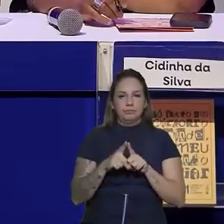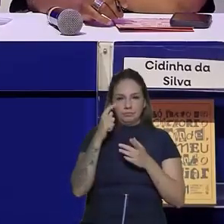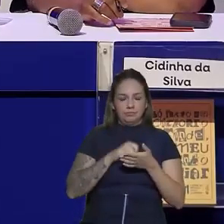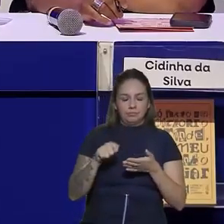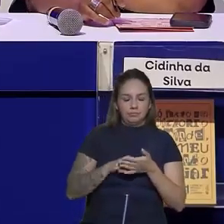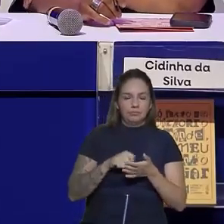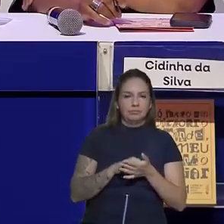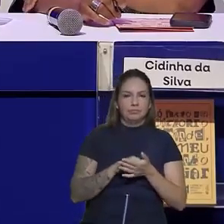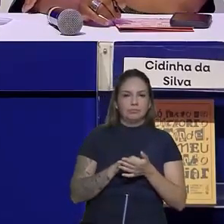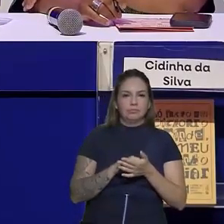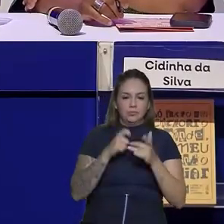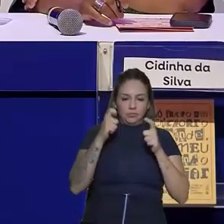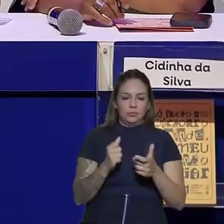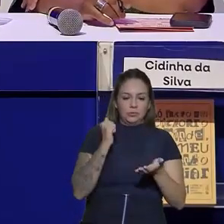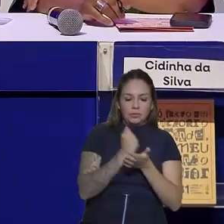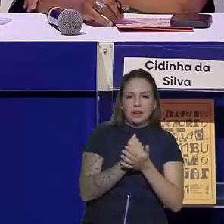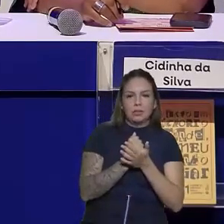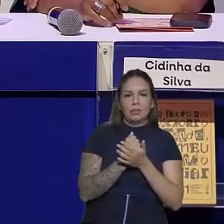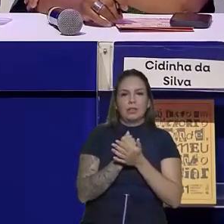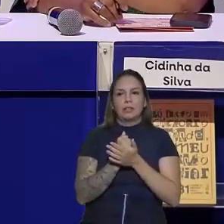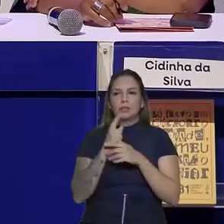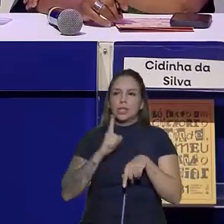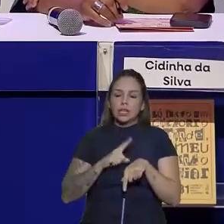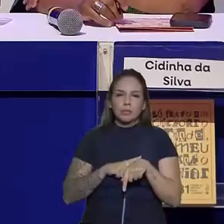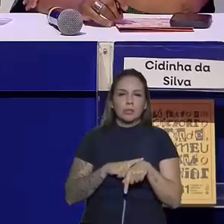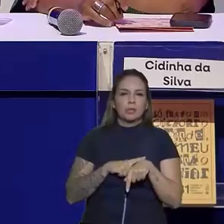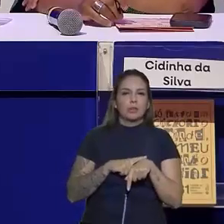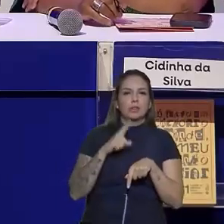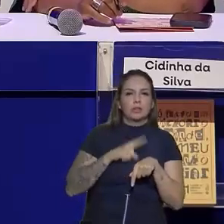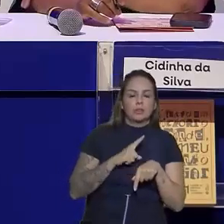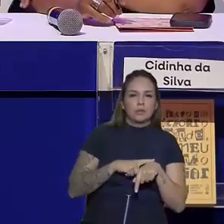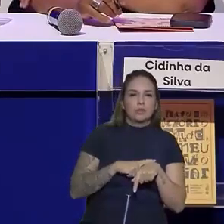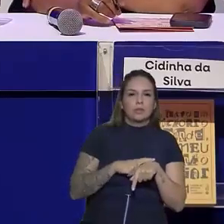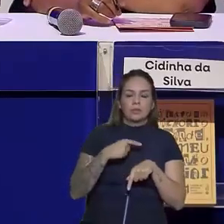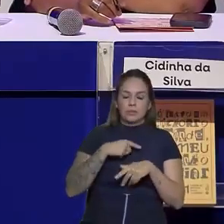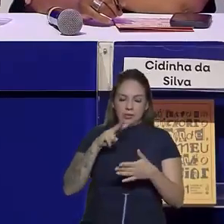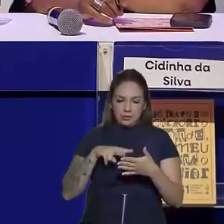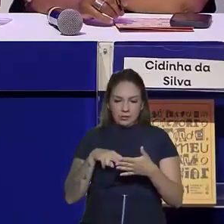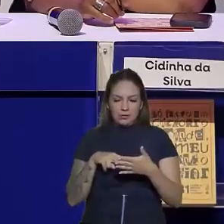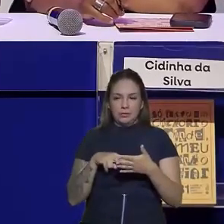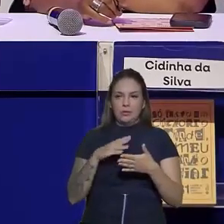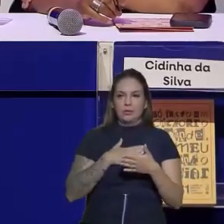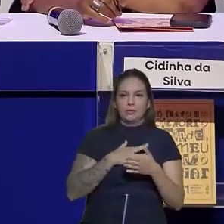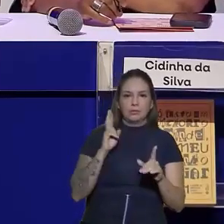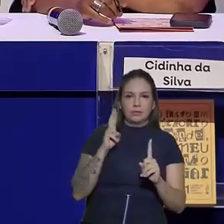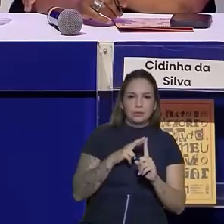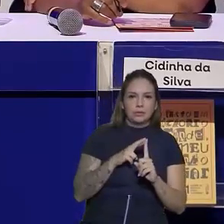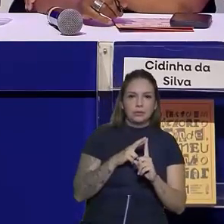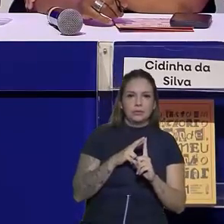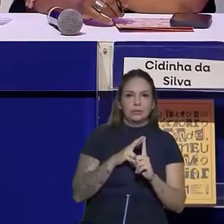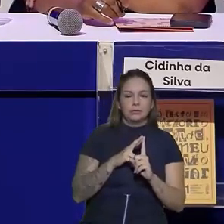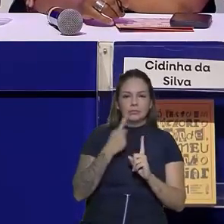uma escrita que marca um lugar, que marca um tempo, que marca um trânsito, que marca minhas leituras, que marca minhas